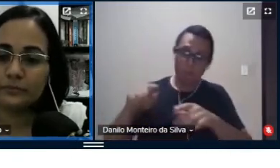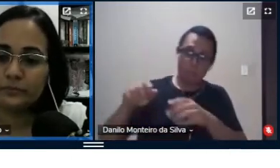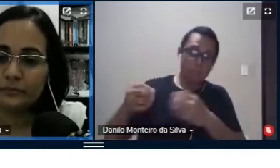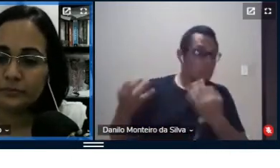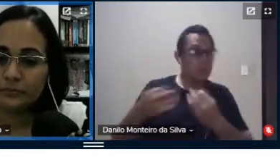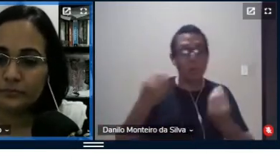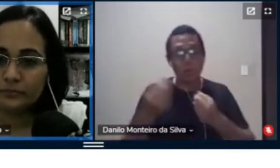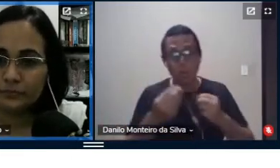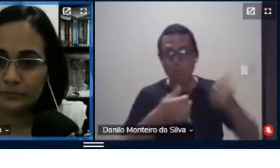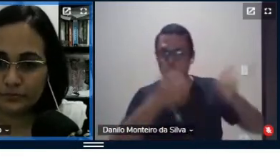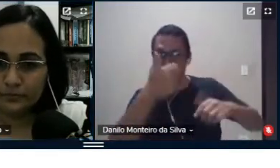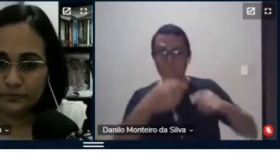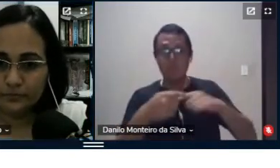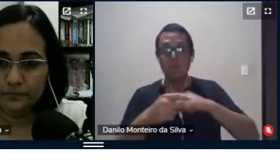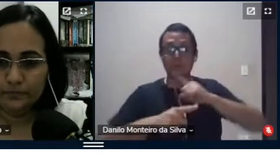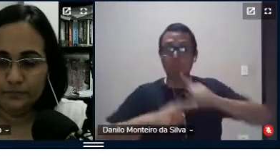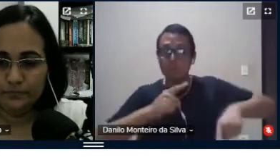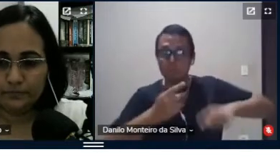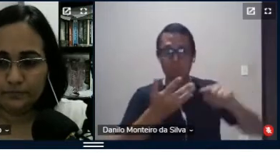né?